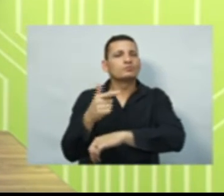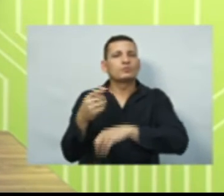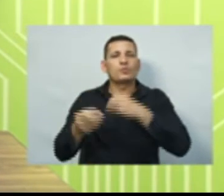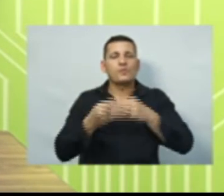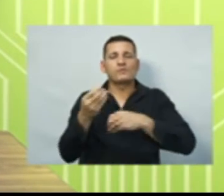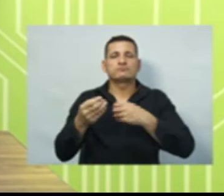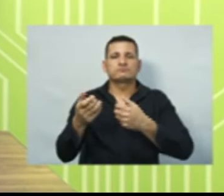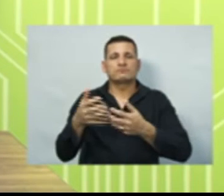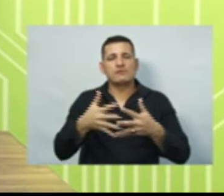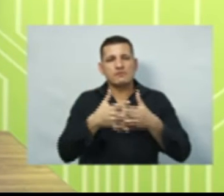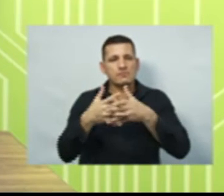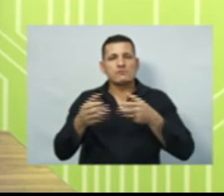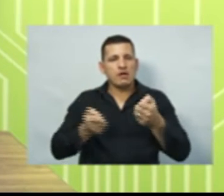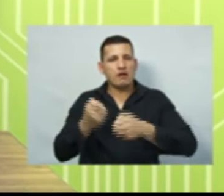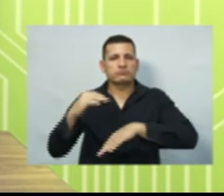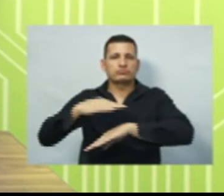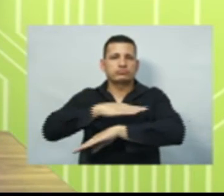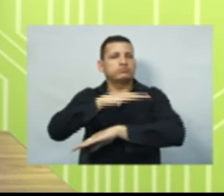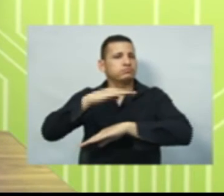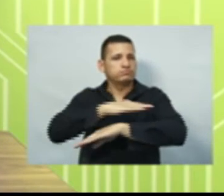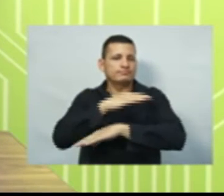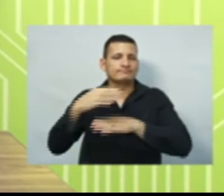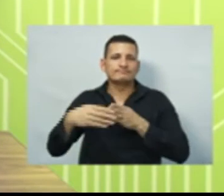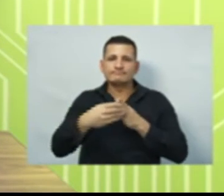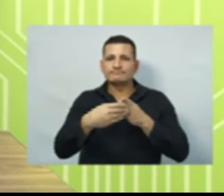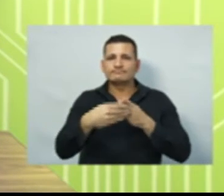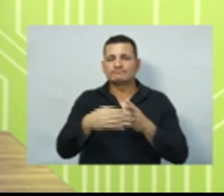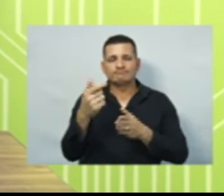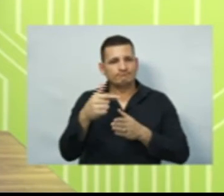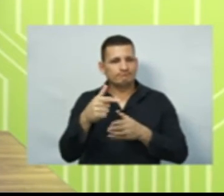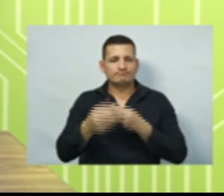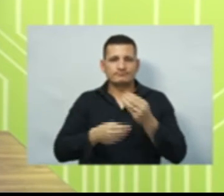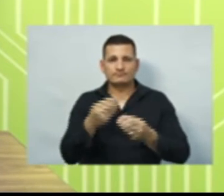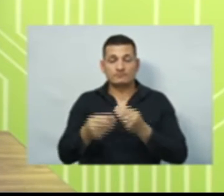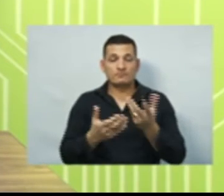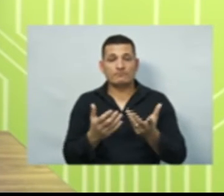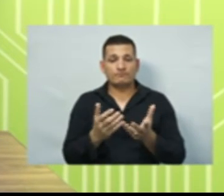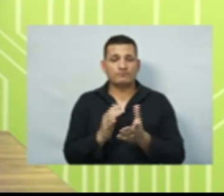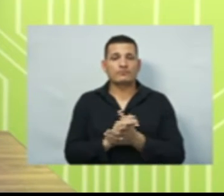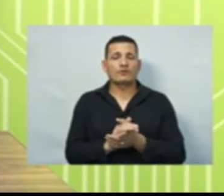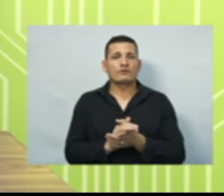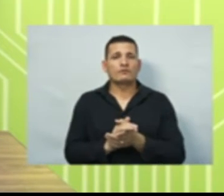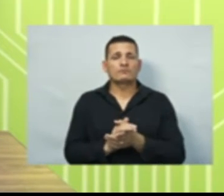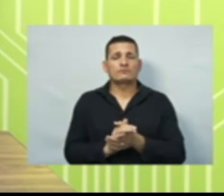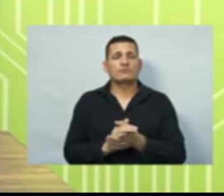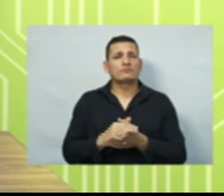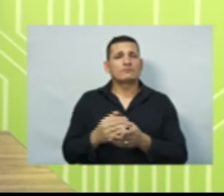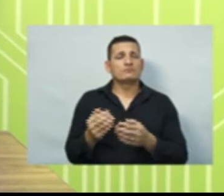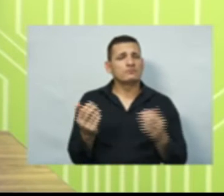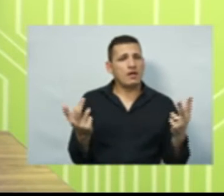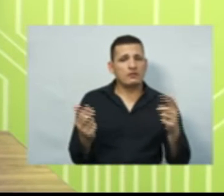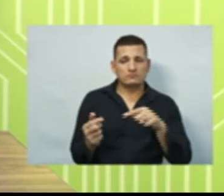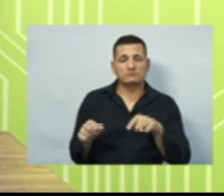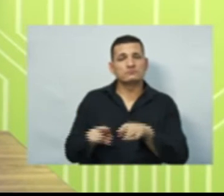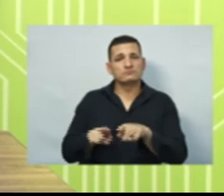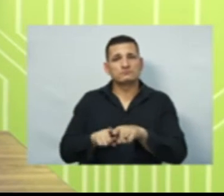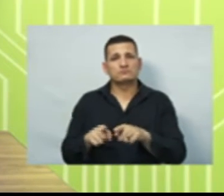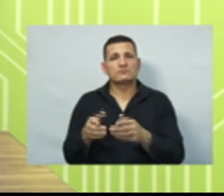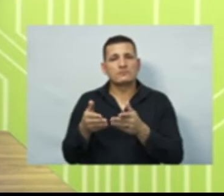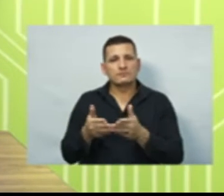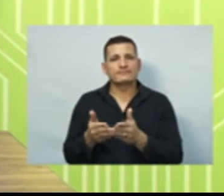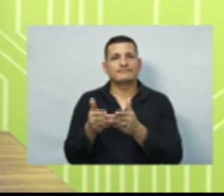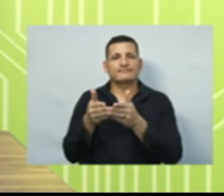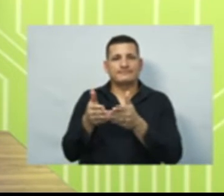como tirar a produção via terra. E aí, ao mesmo tempo, a gente vai ter problemas no nosso transporte marítimo, as balsas se não